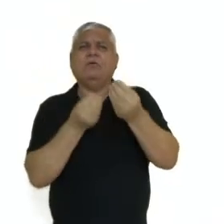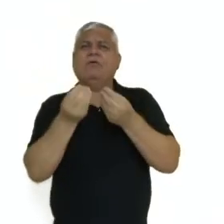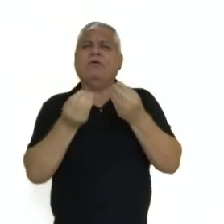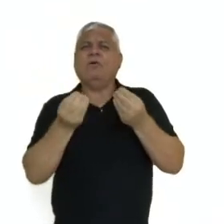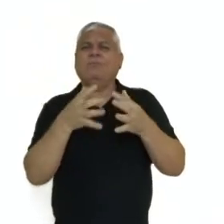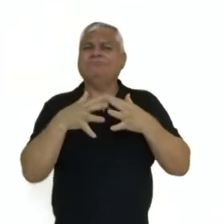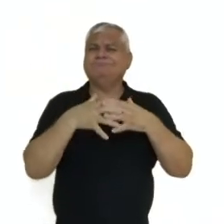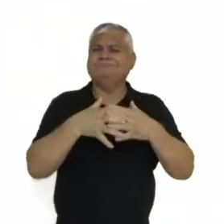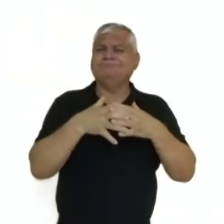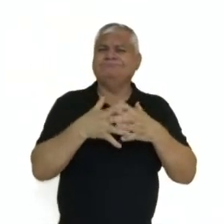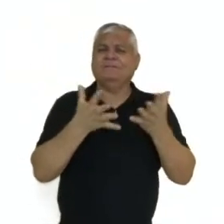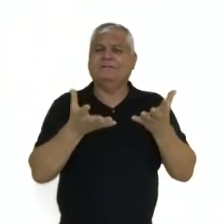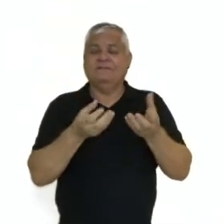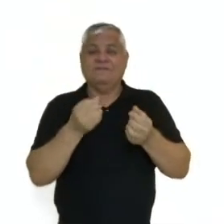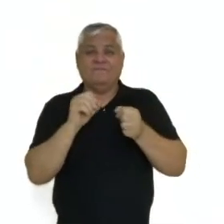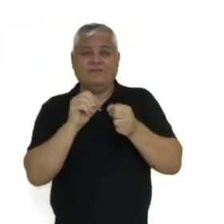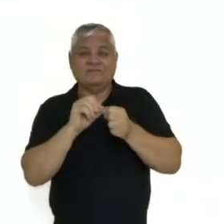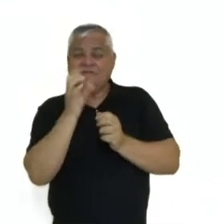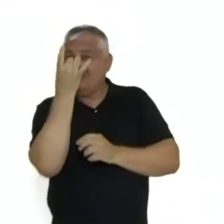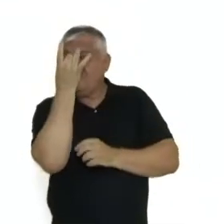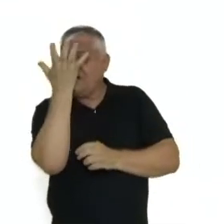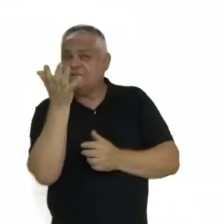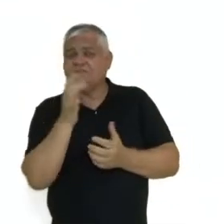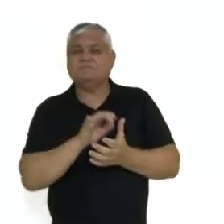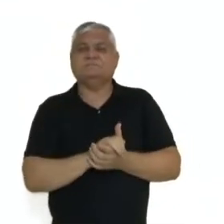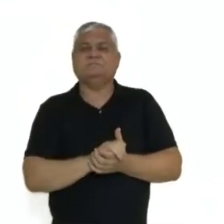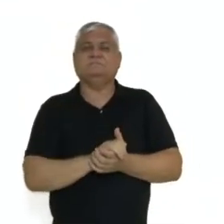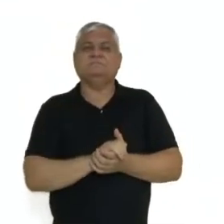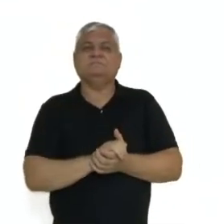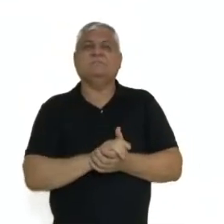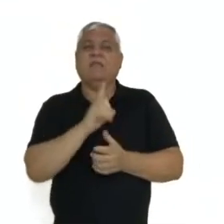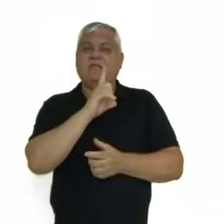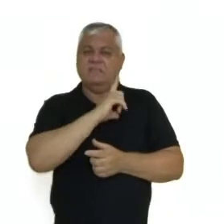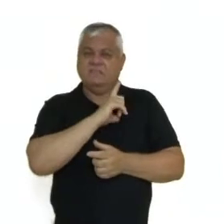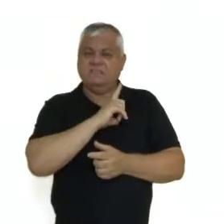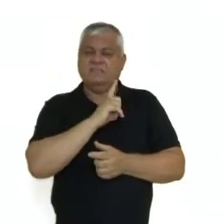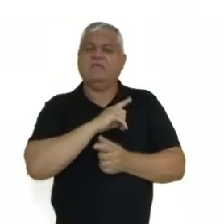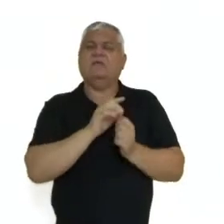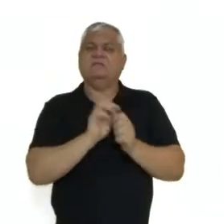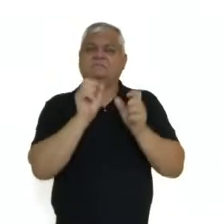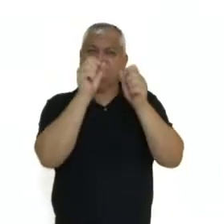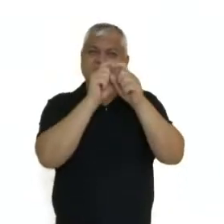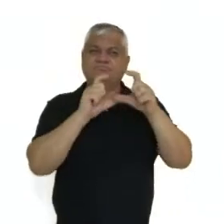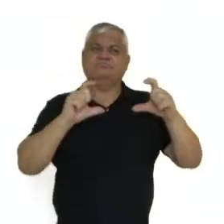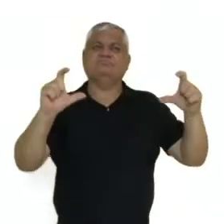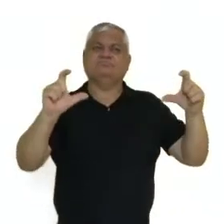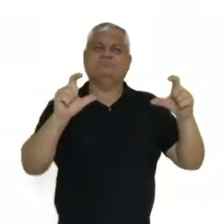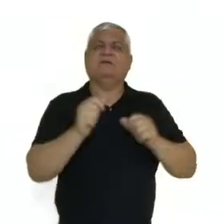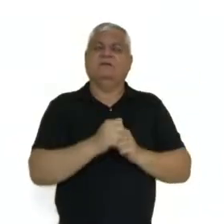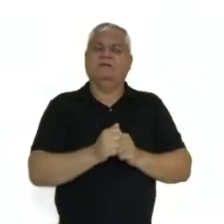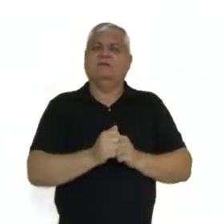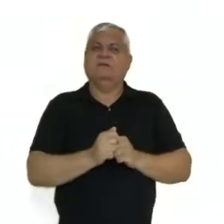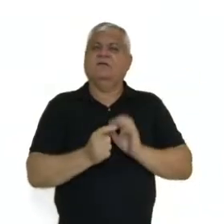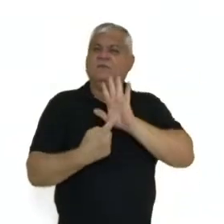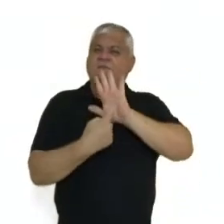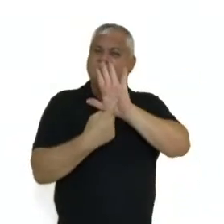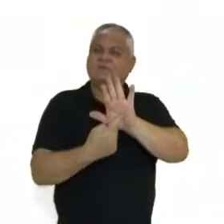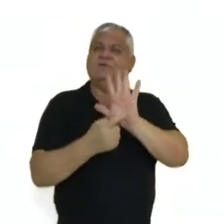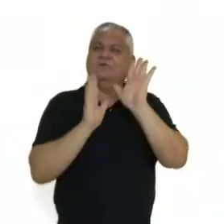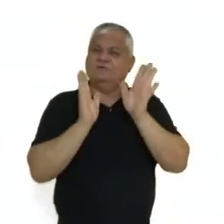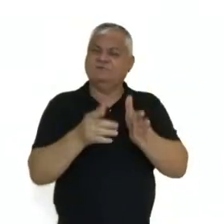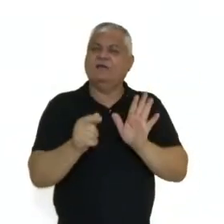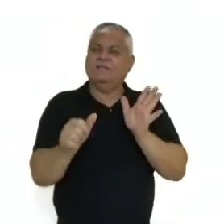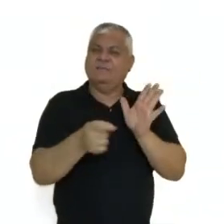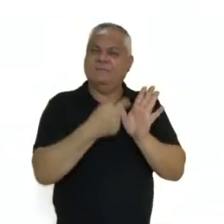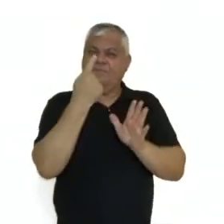consigo resolver de forma mais fácil e rápida Então existe uma equação binomial que foi apresentada ali